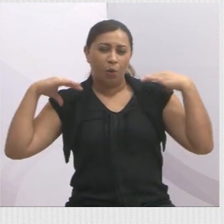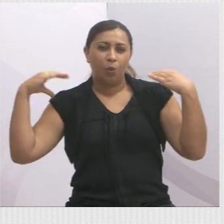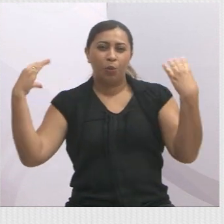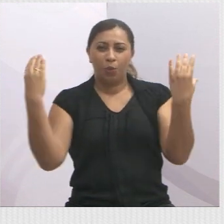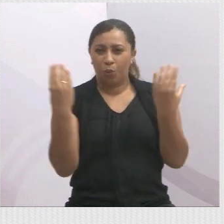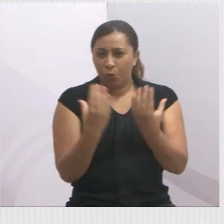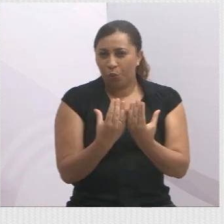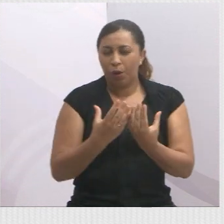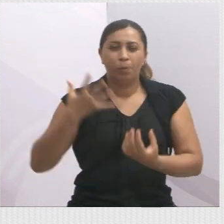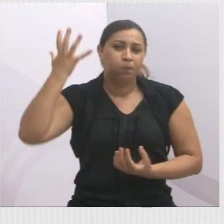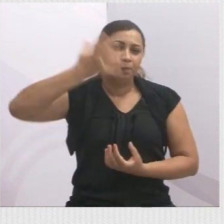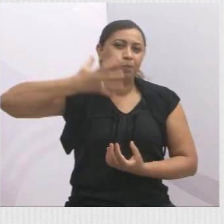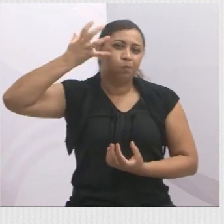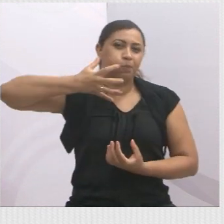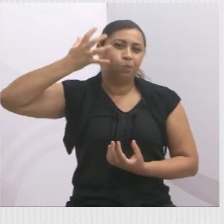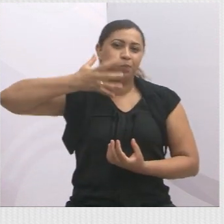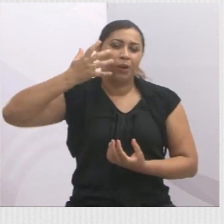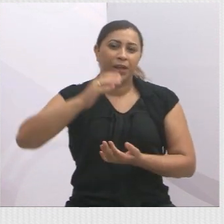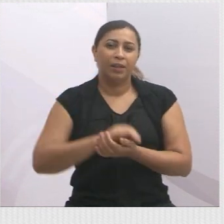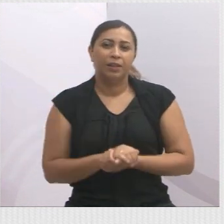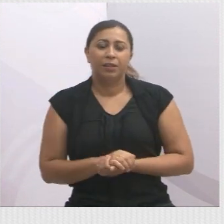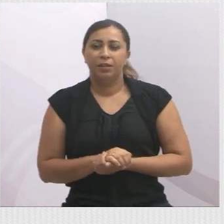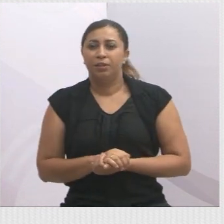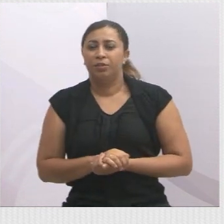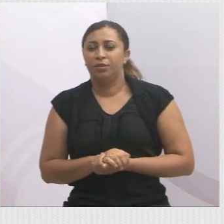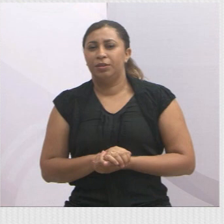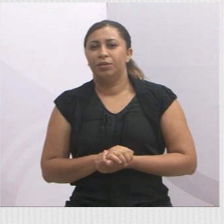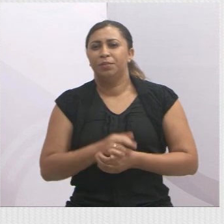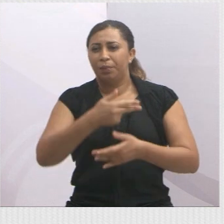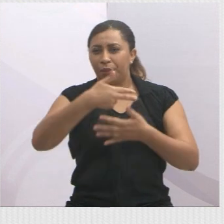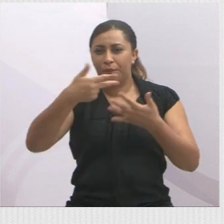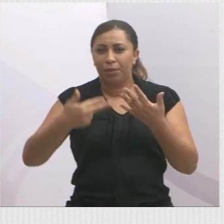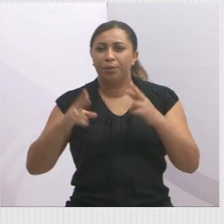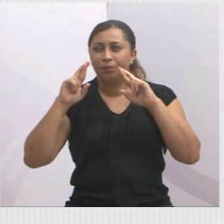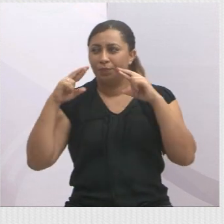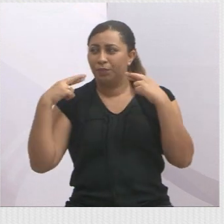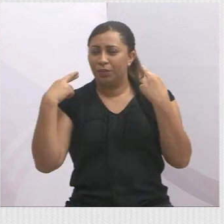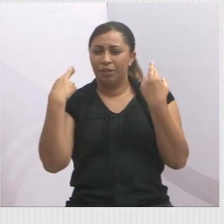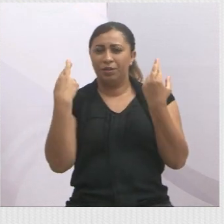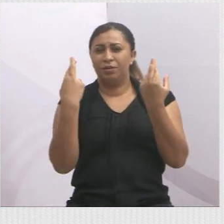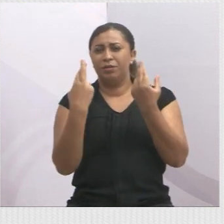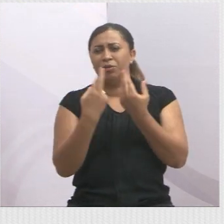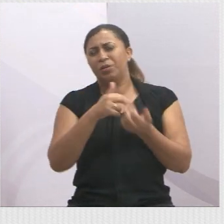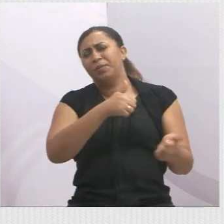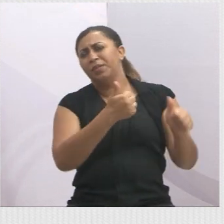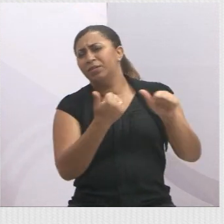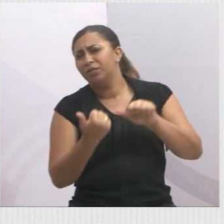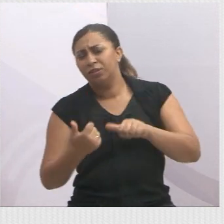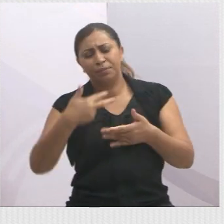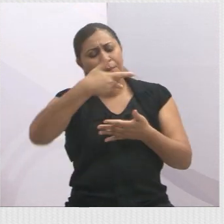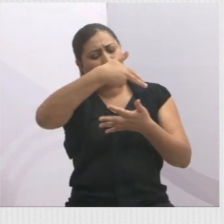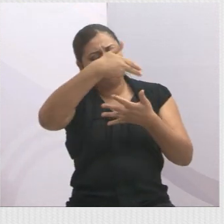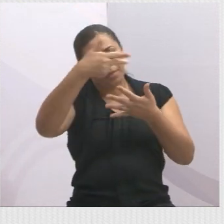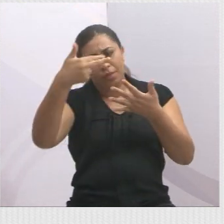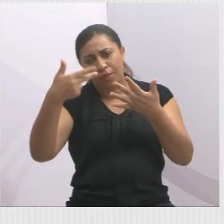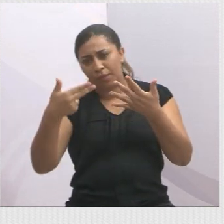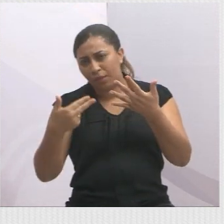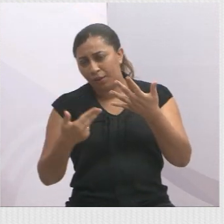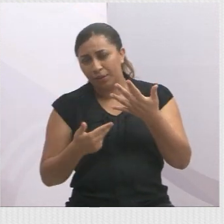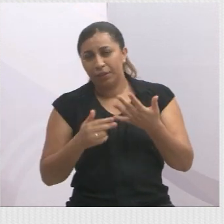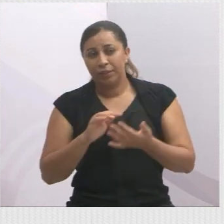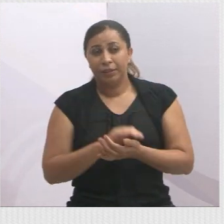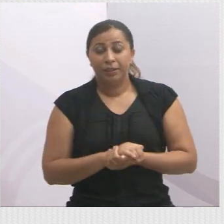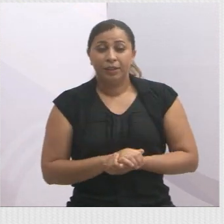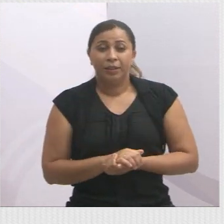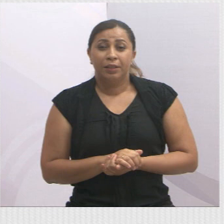congressos, conferências, seminários, simpósios, reuniões, batismos e outros tantos mais, já não